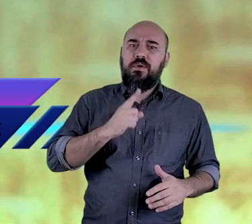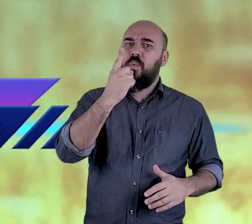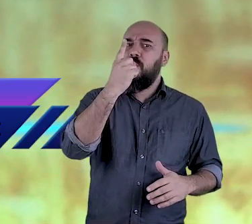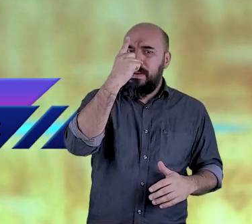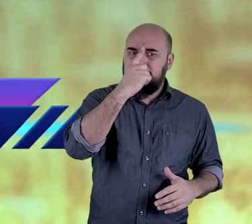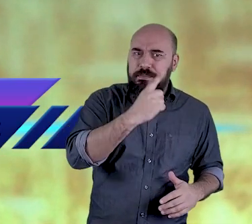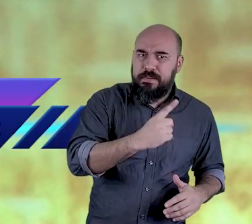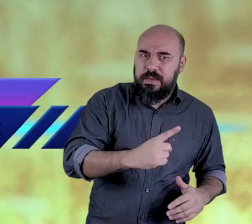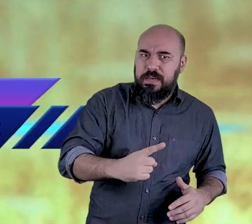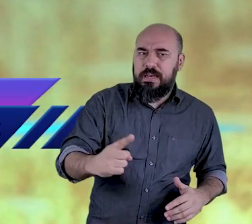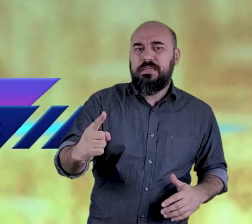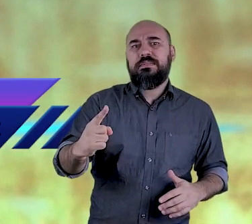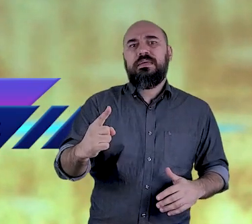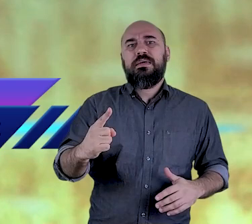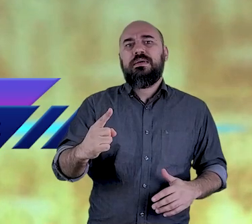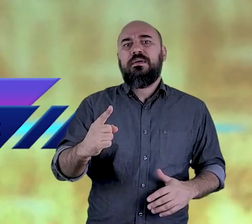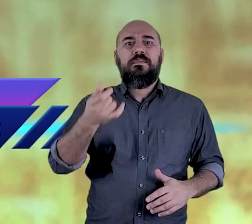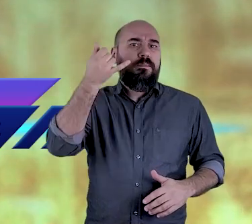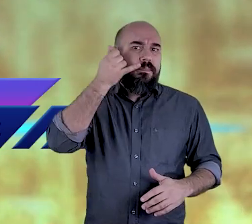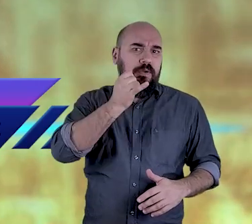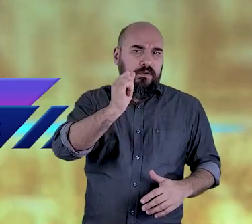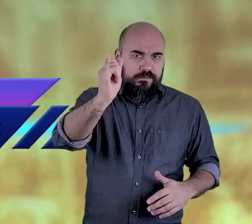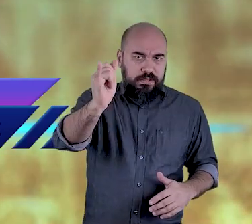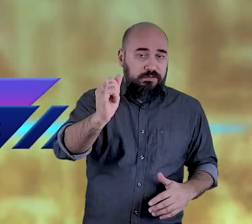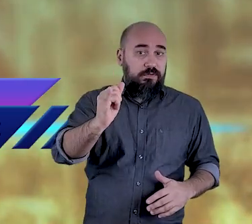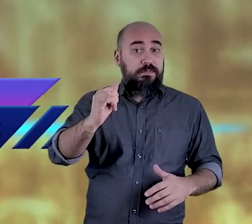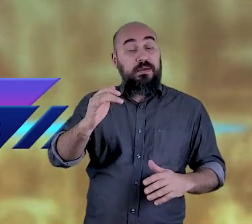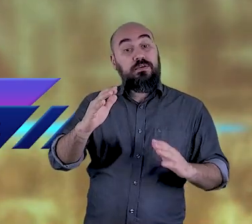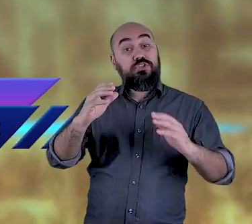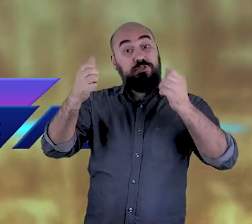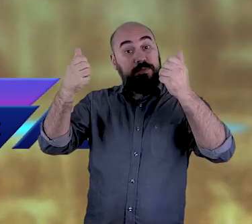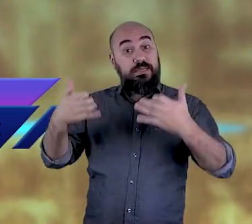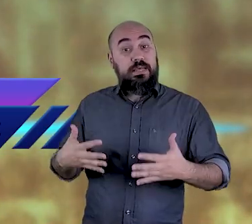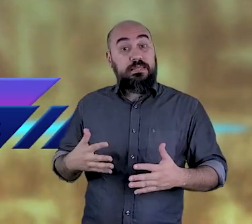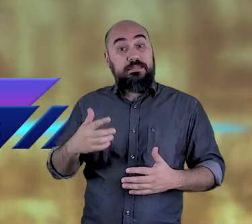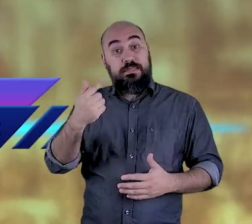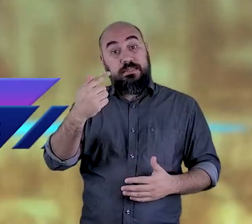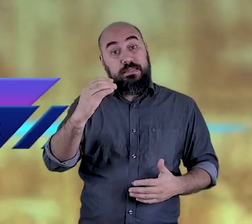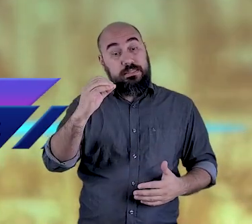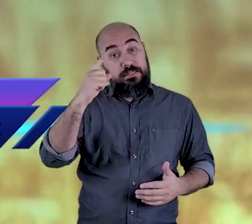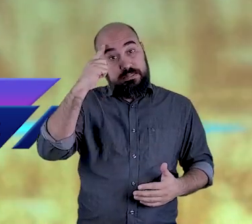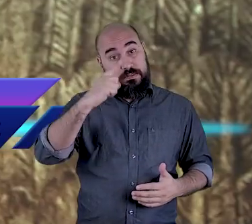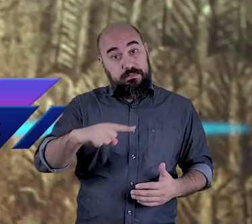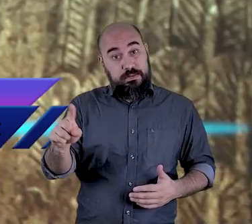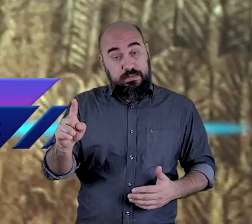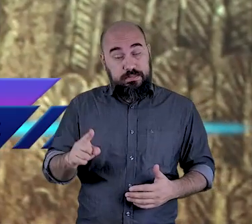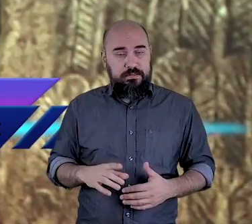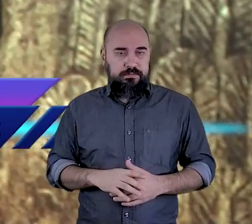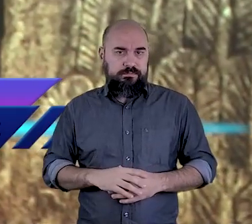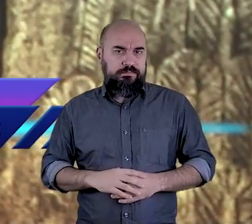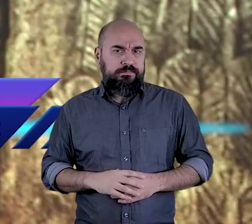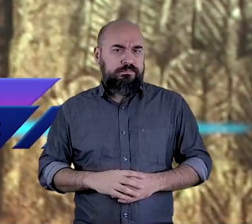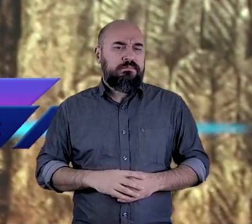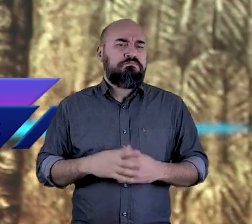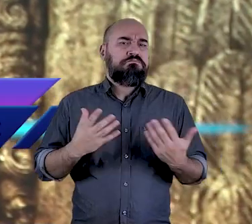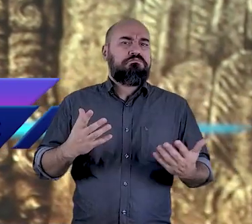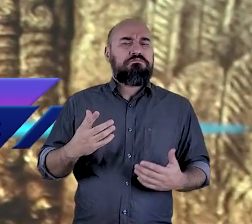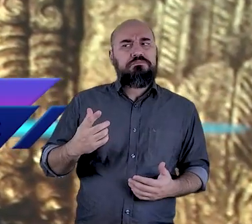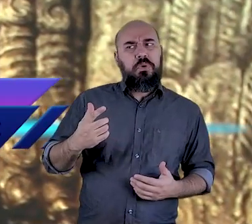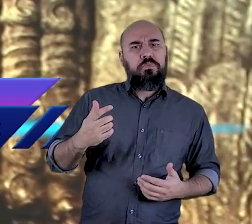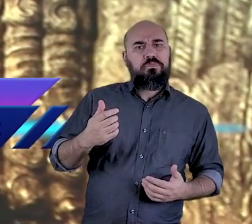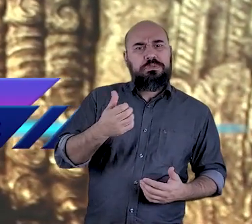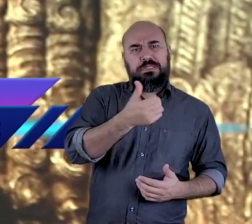Profética para completar a 70 semanas anunciadas quantos dias então são